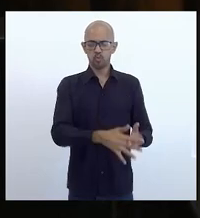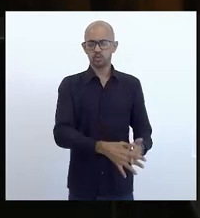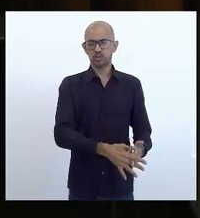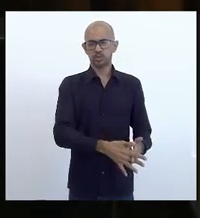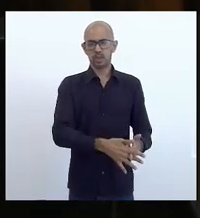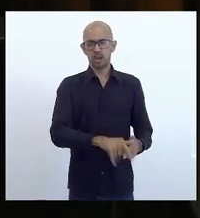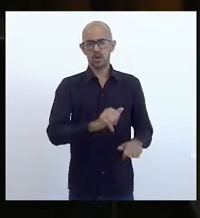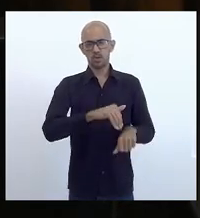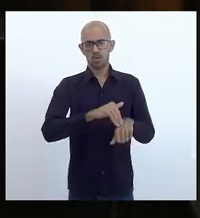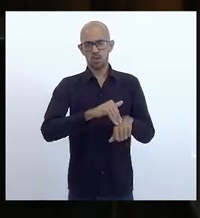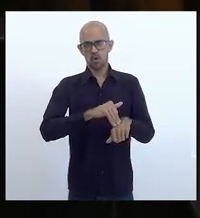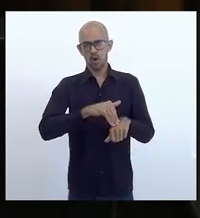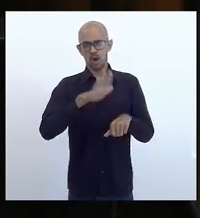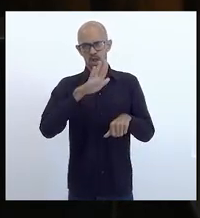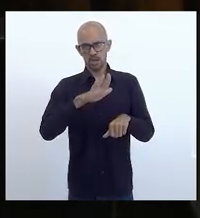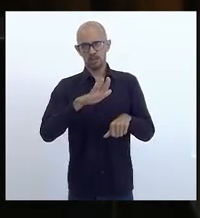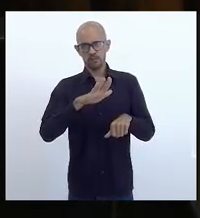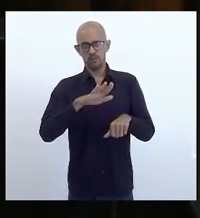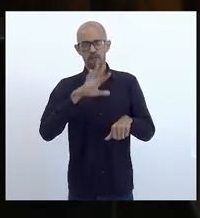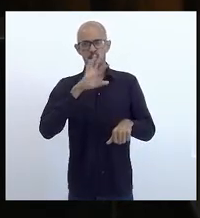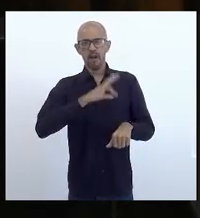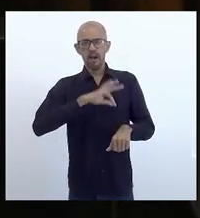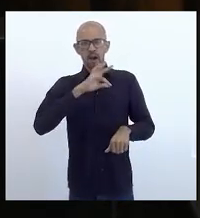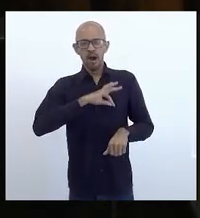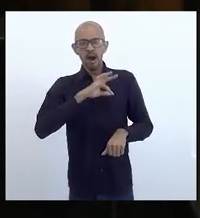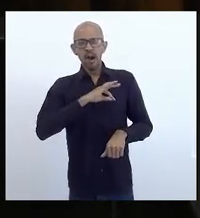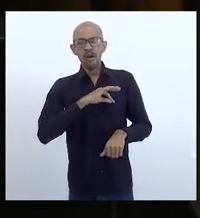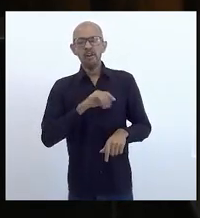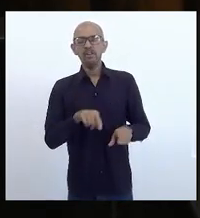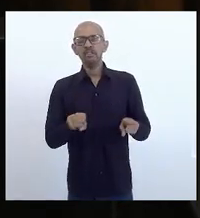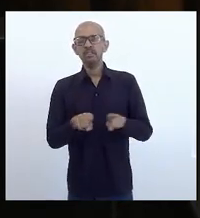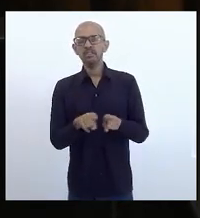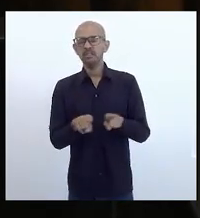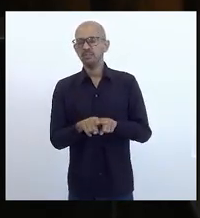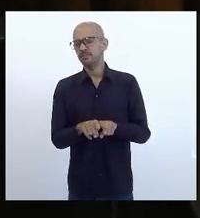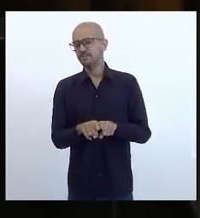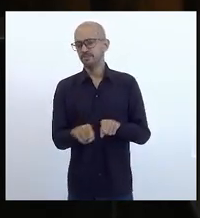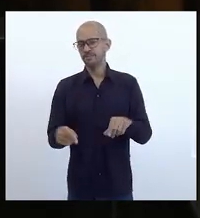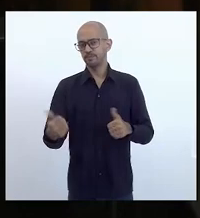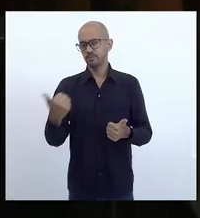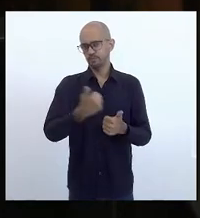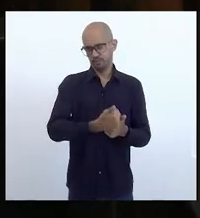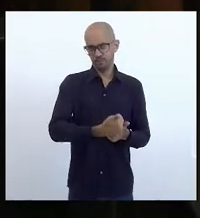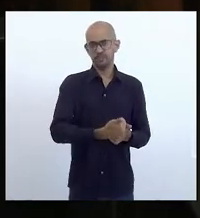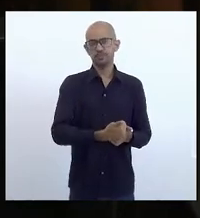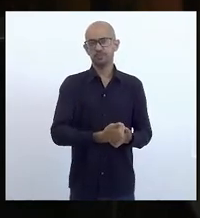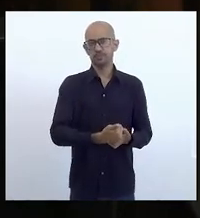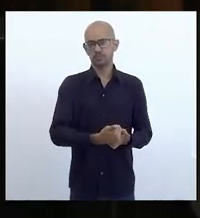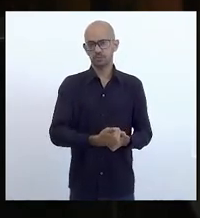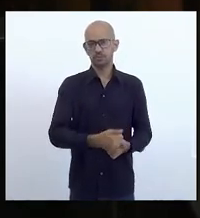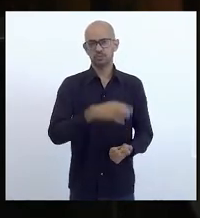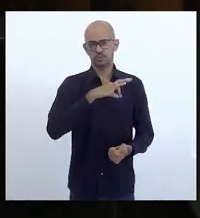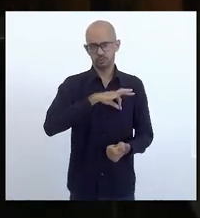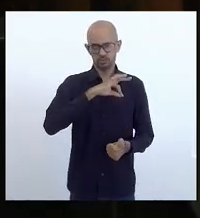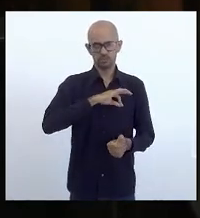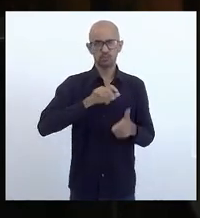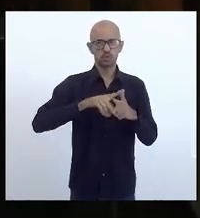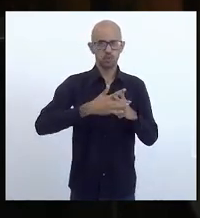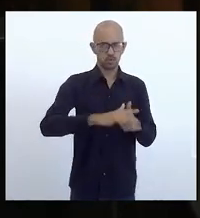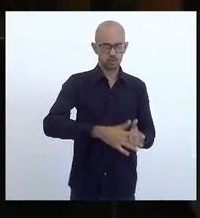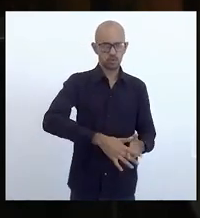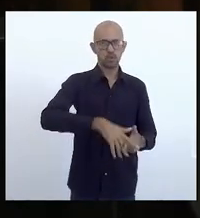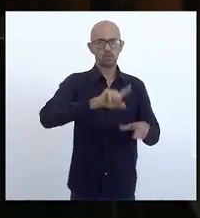o crescimento vegetativo da folha e a reposição salarial de 21